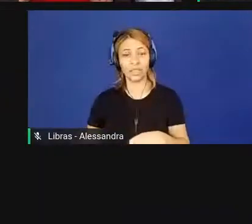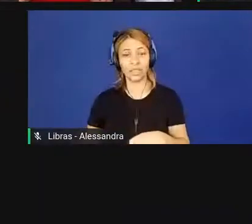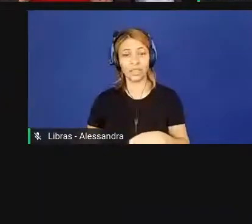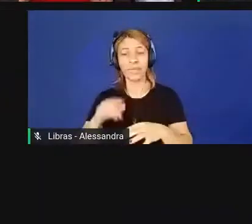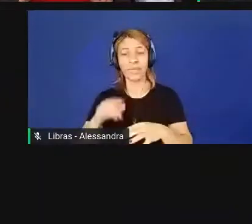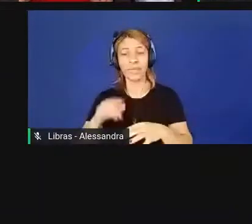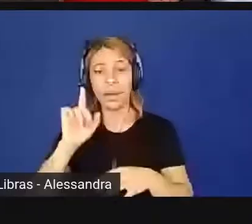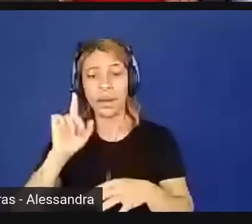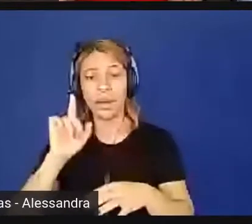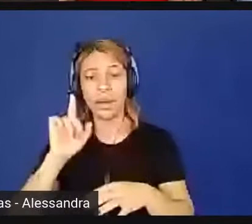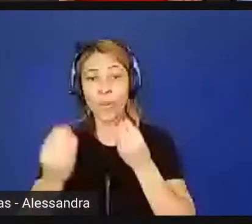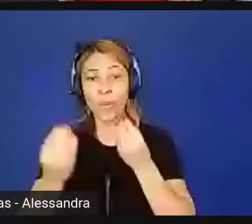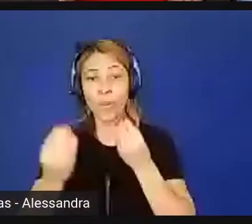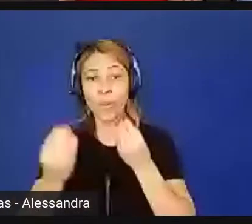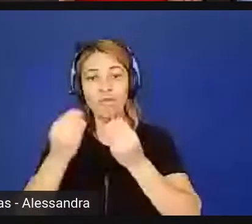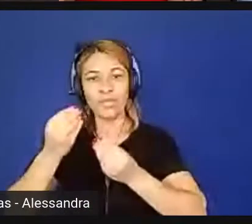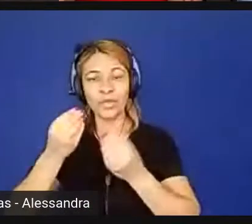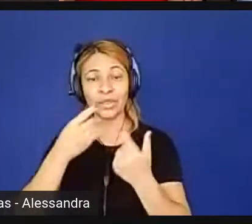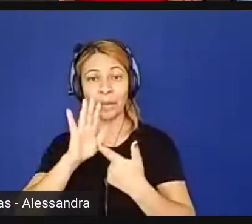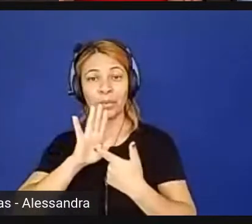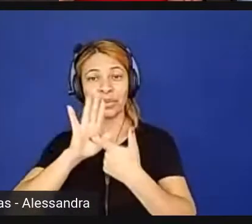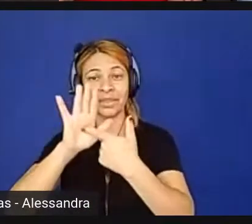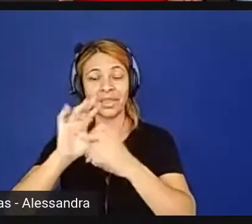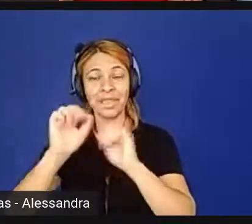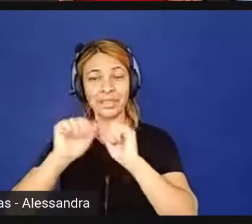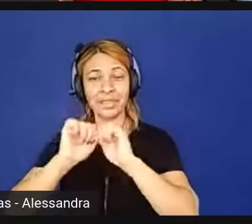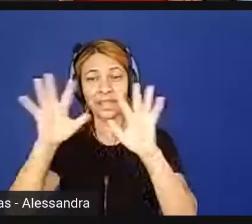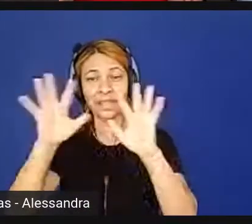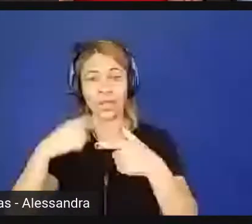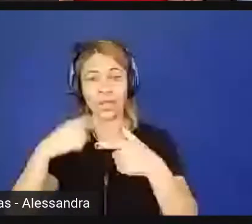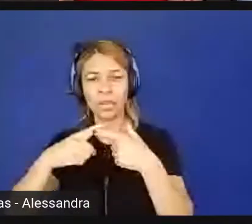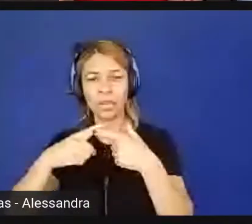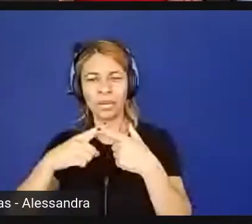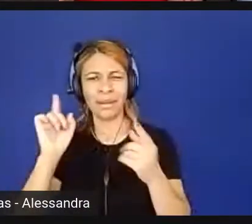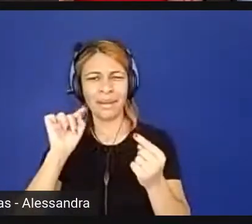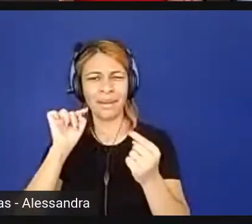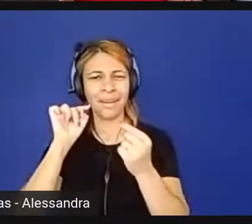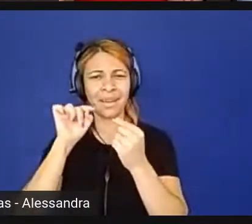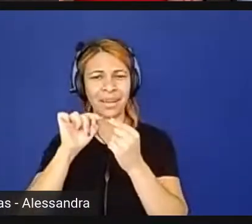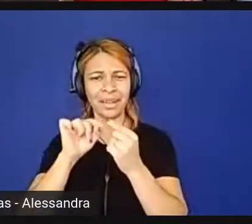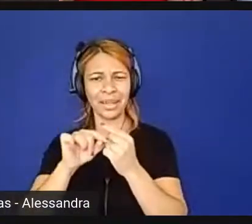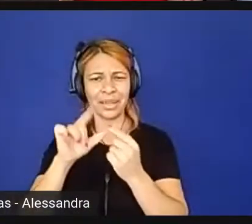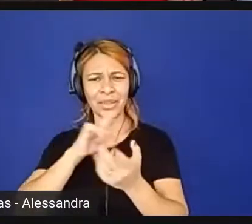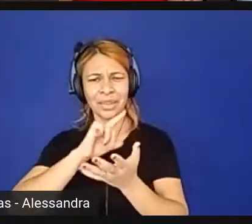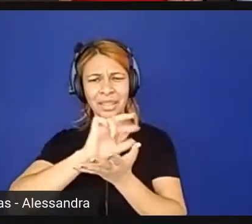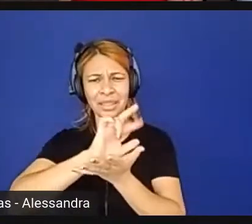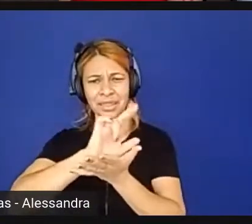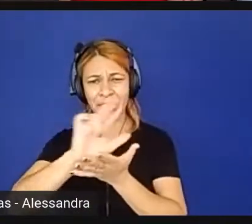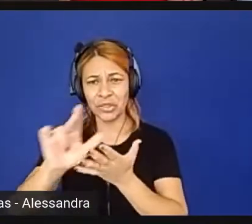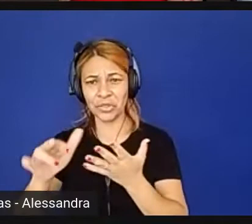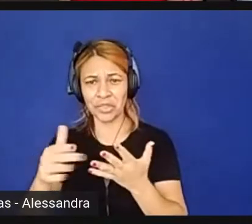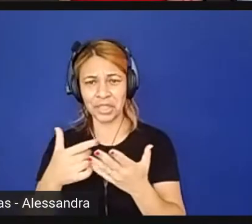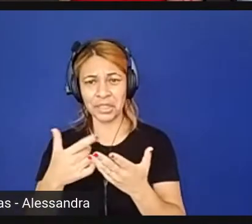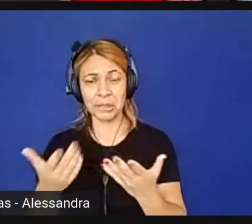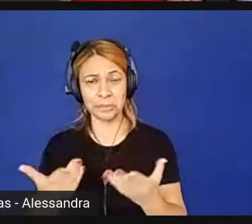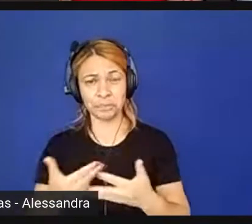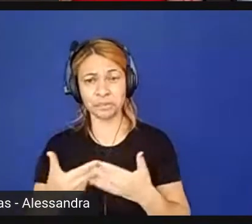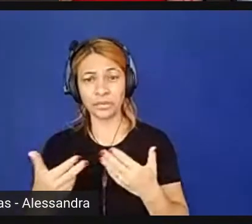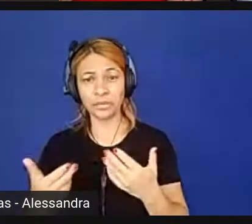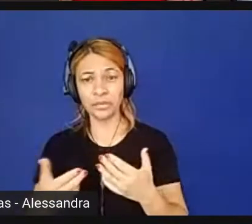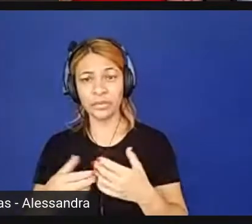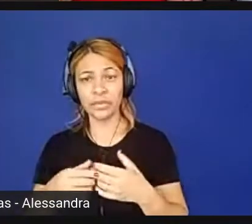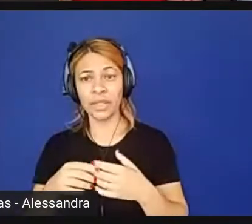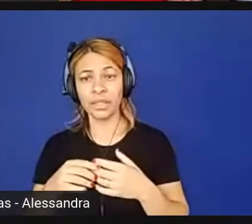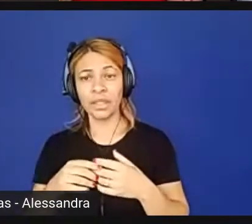quão transparente e organizado isso é feito, porque é óbvio que está recheado de diversos riscos. Então, eu diria assim,